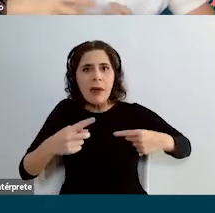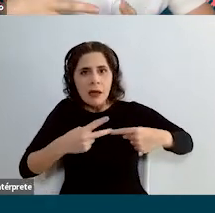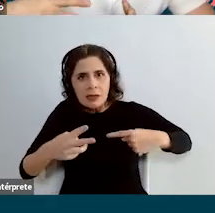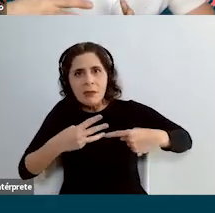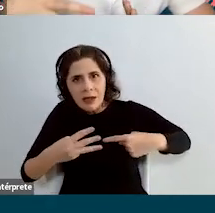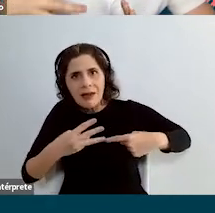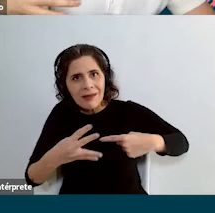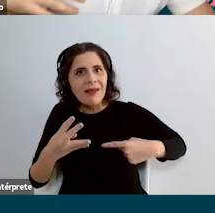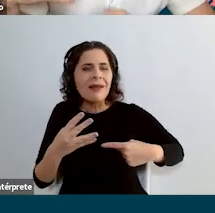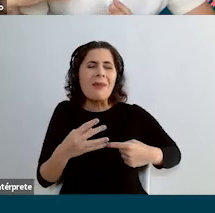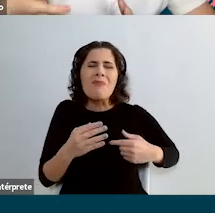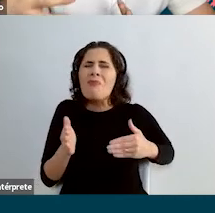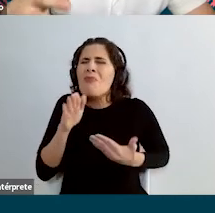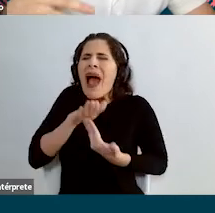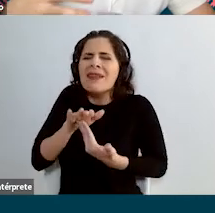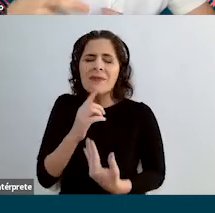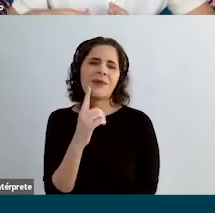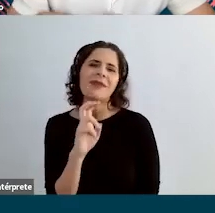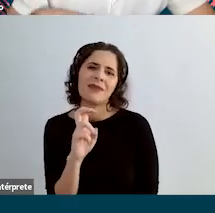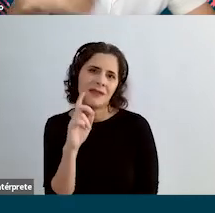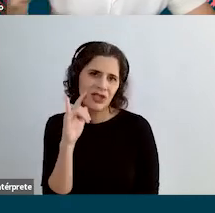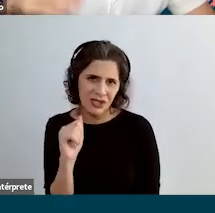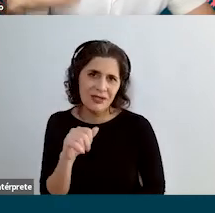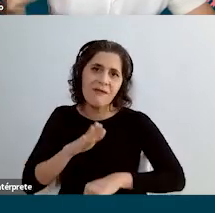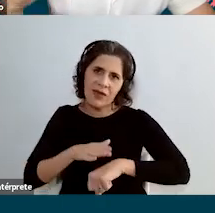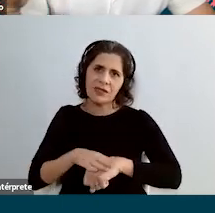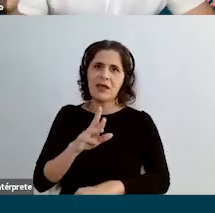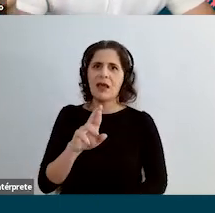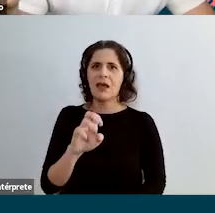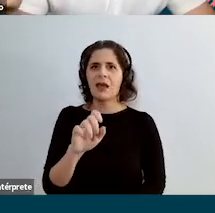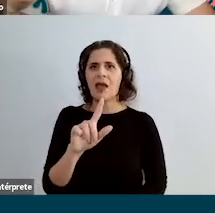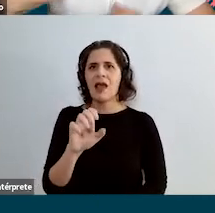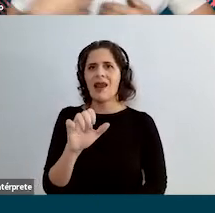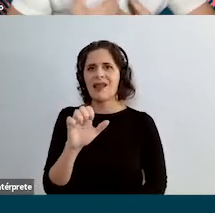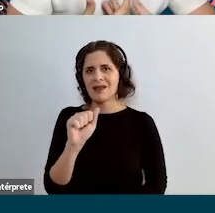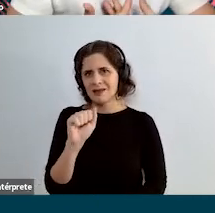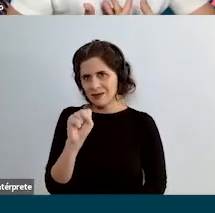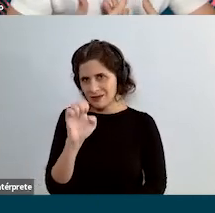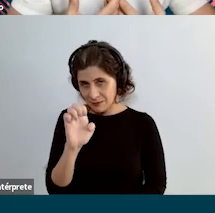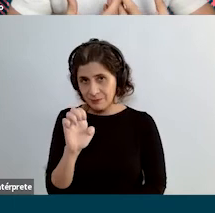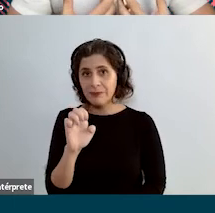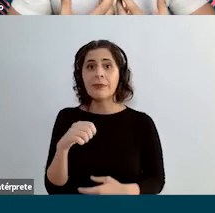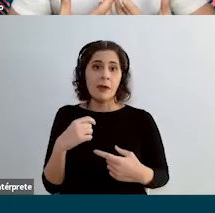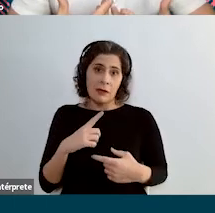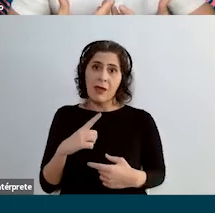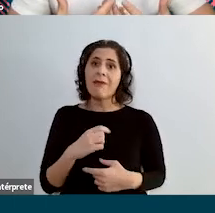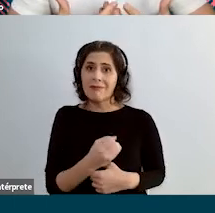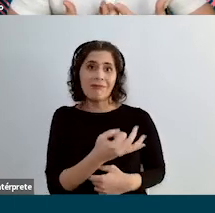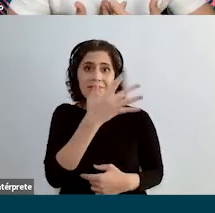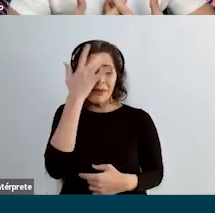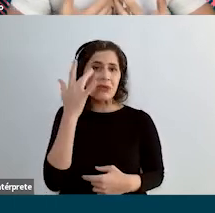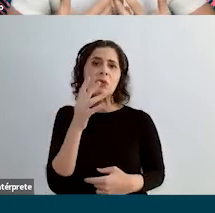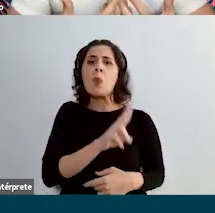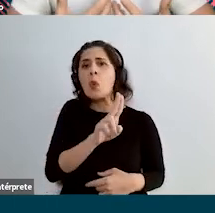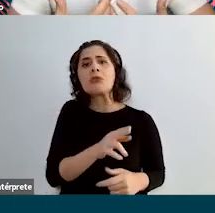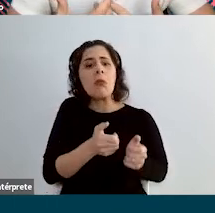release semanal, no máximo quinzenal, assim, era muito release. Como nossos usuários eram bastante heavy users,